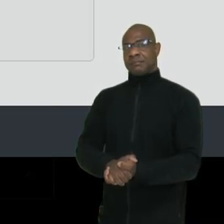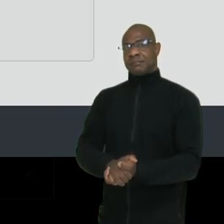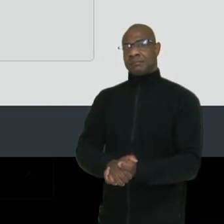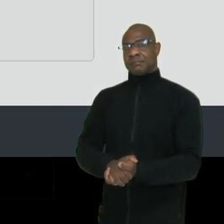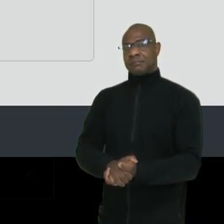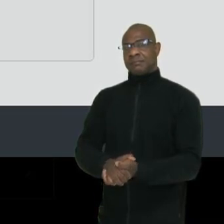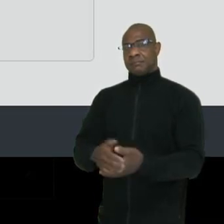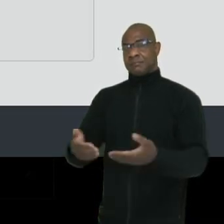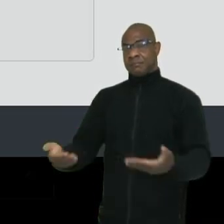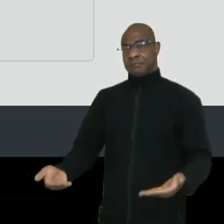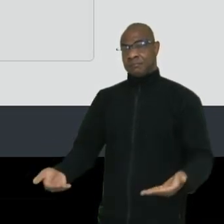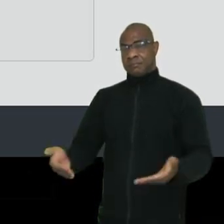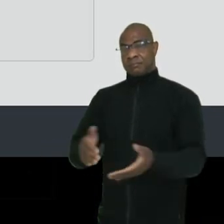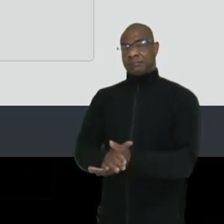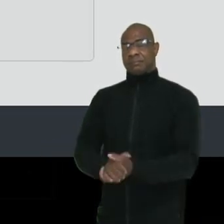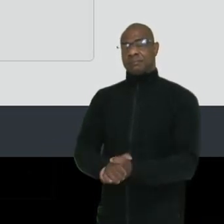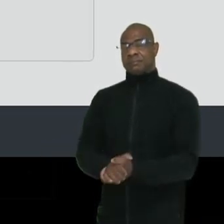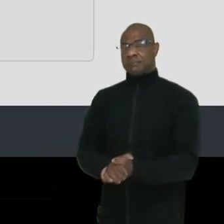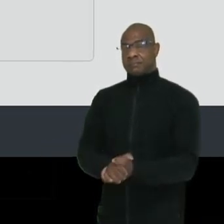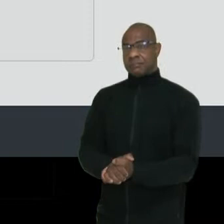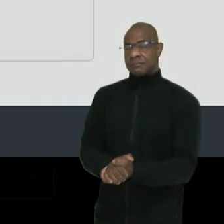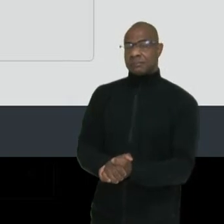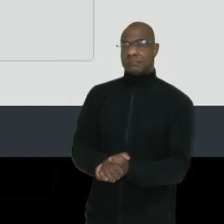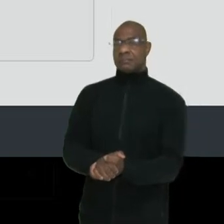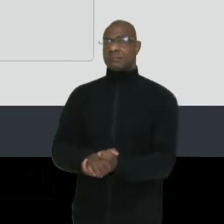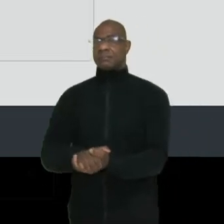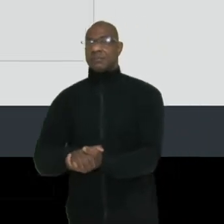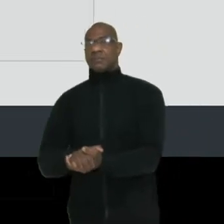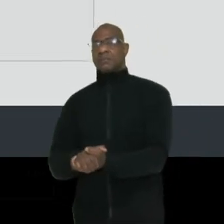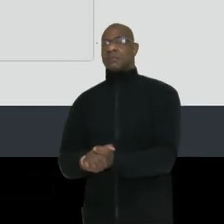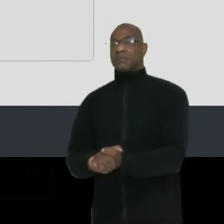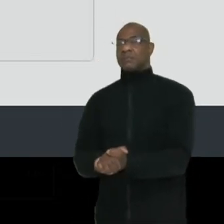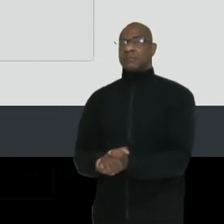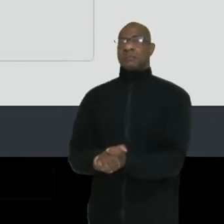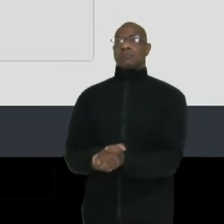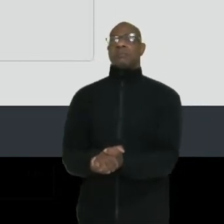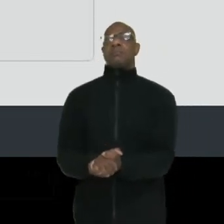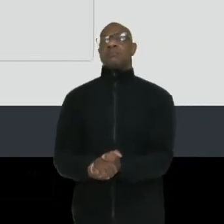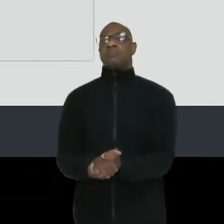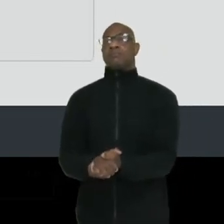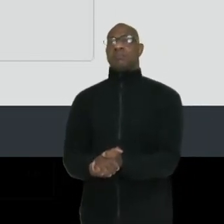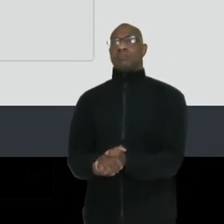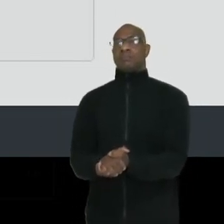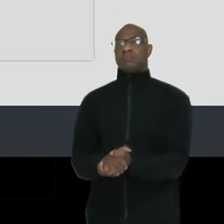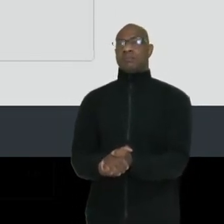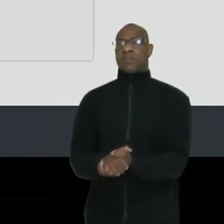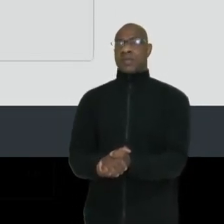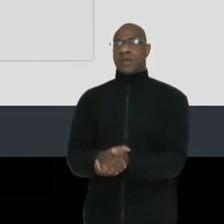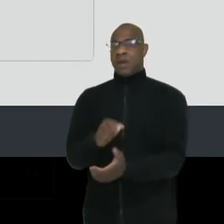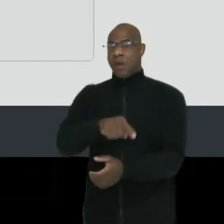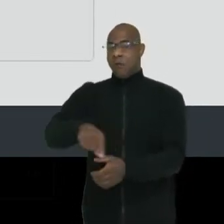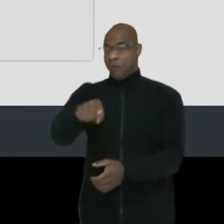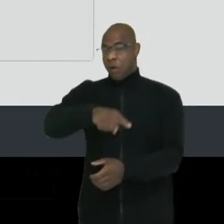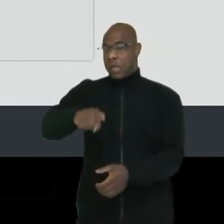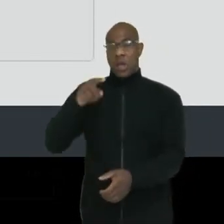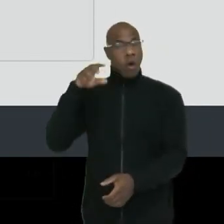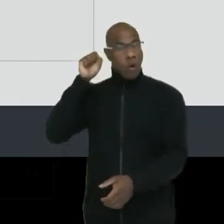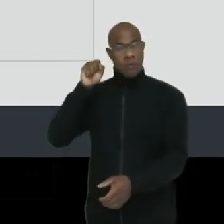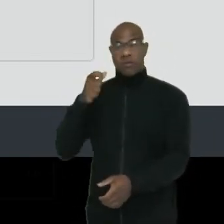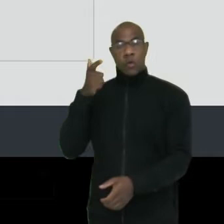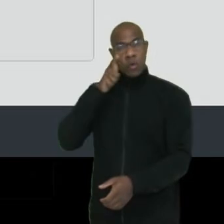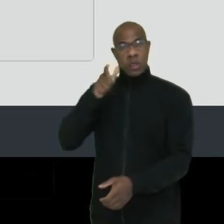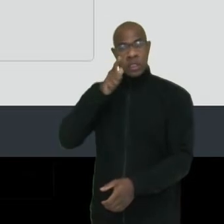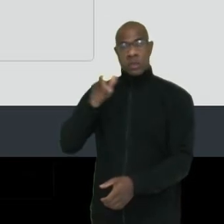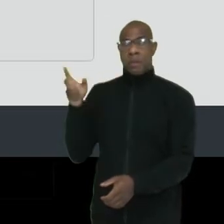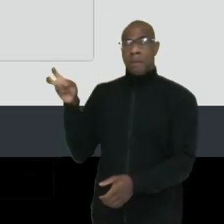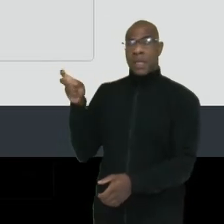Muito bem. Did you identify any of them in the video? Você conseguiu identificar algum dia da semana que é falado ali no